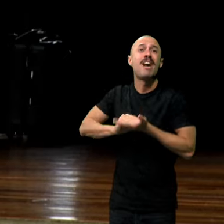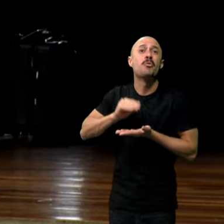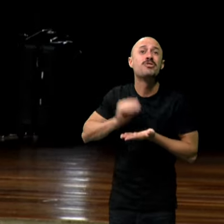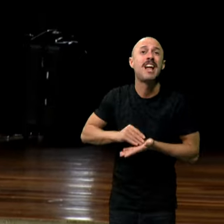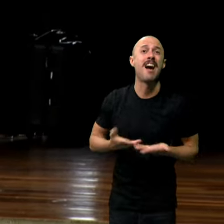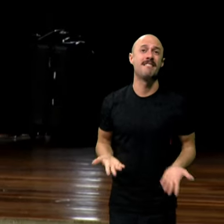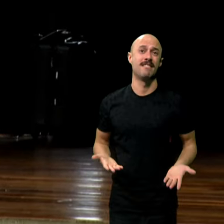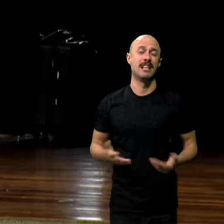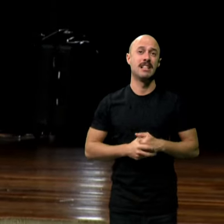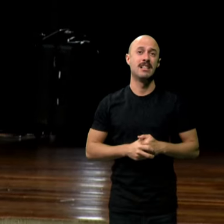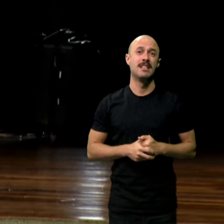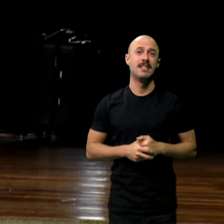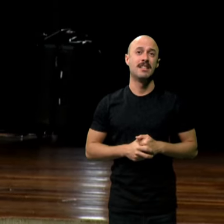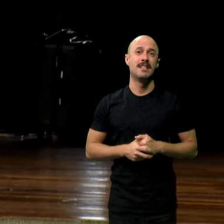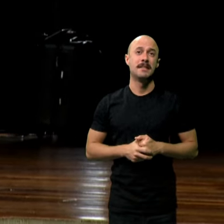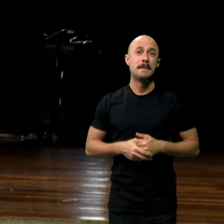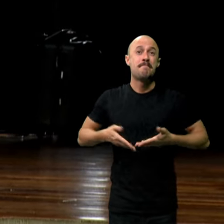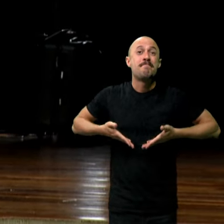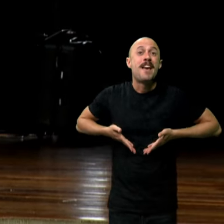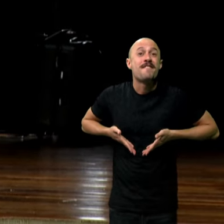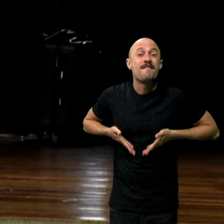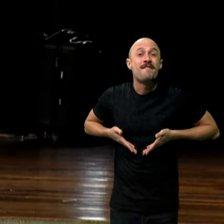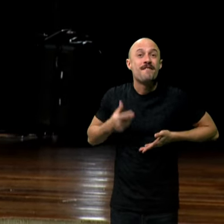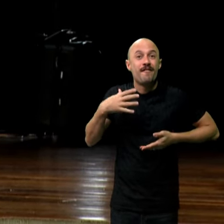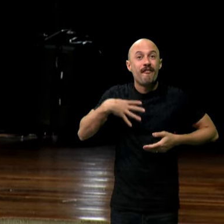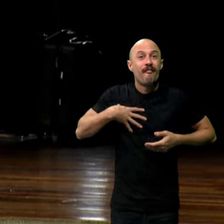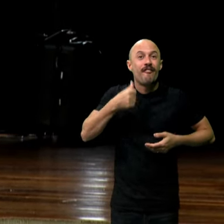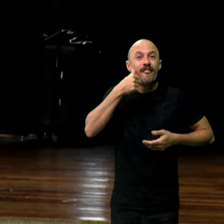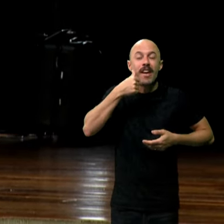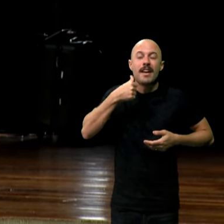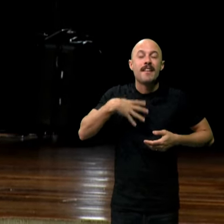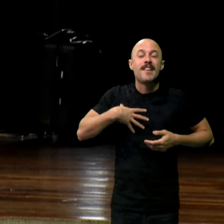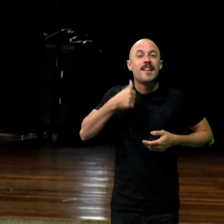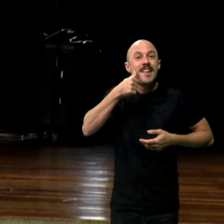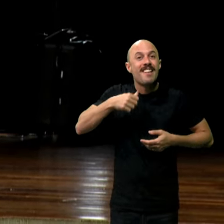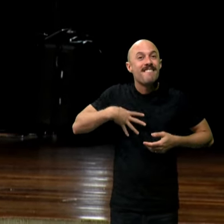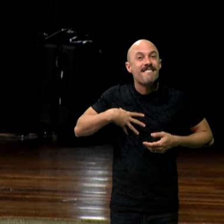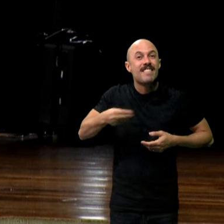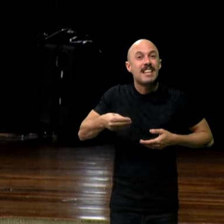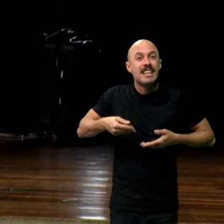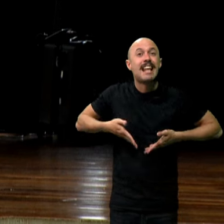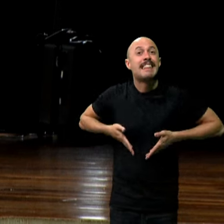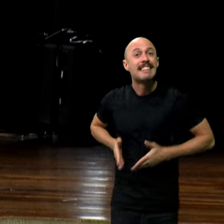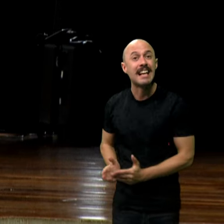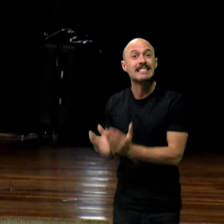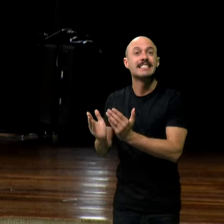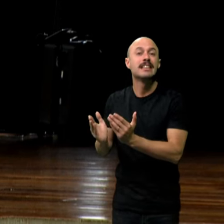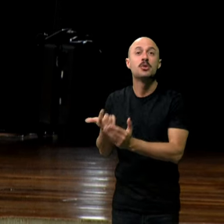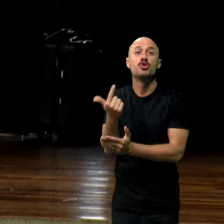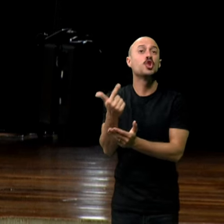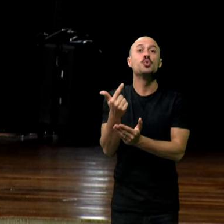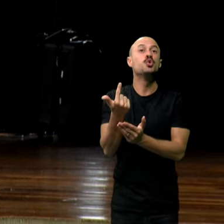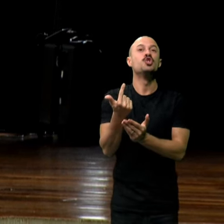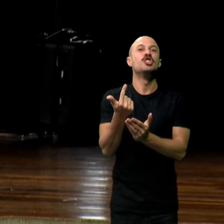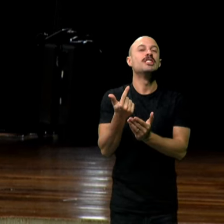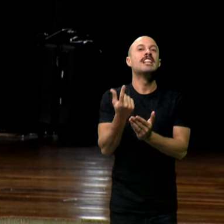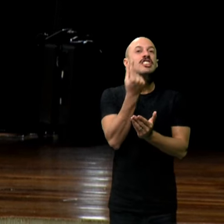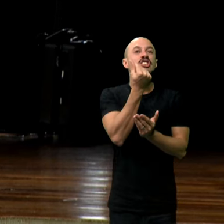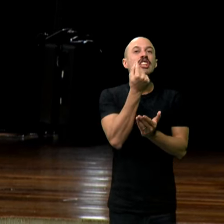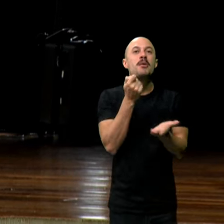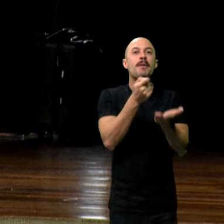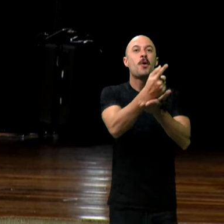nascido. Não havia para fraldas. A escassez era tão grande ali.